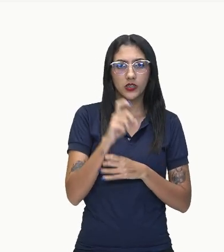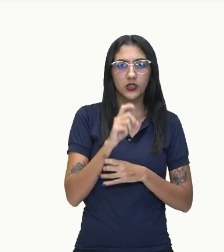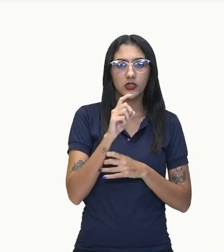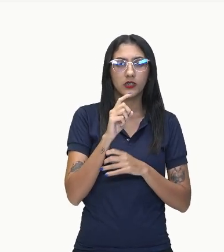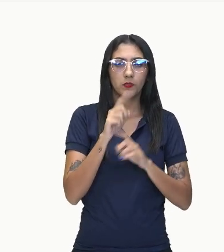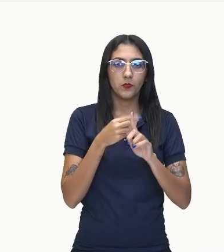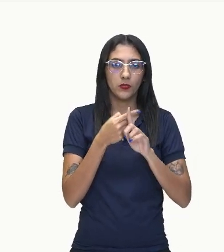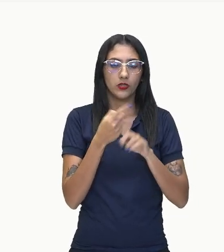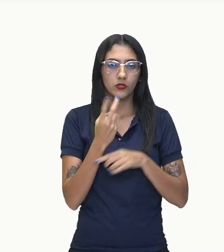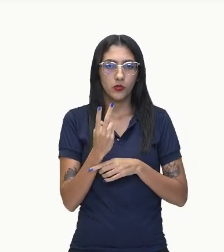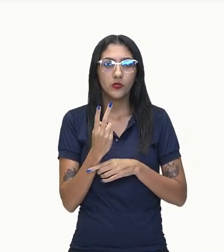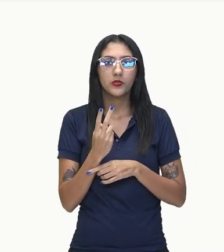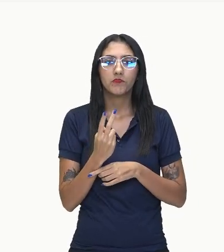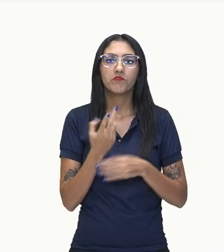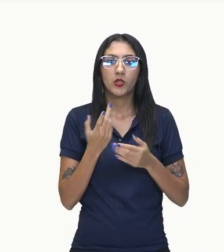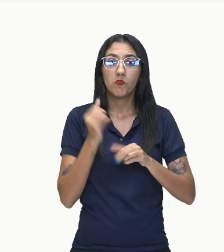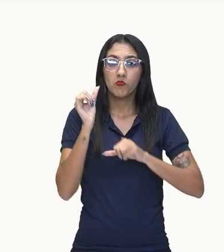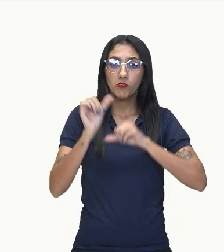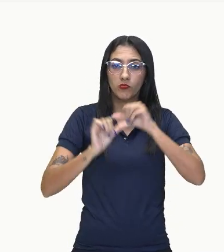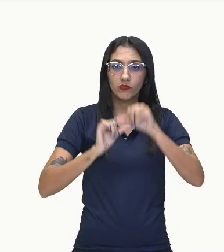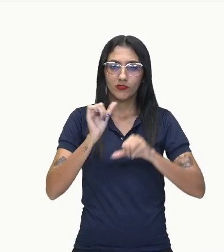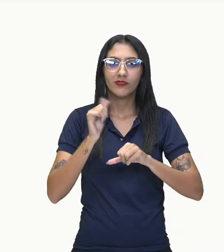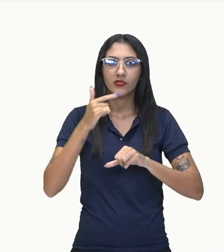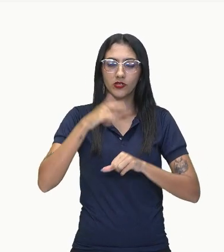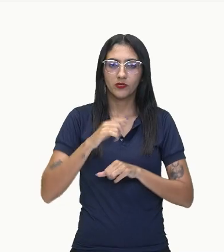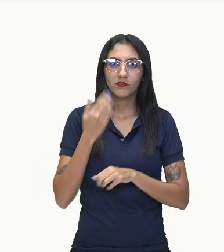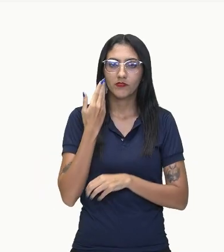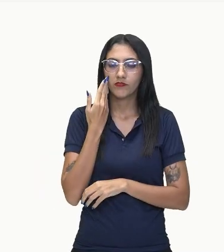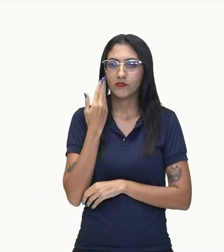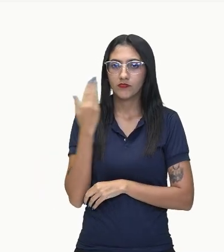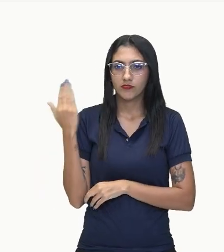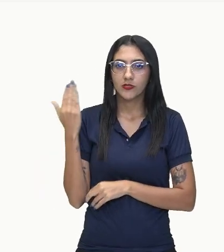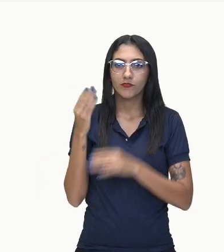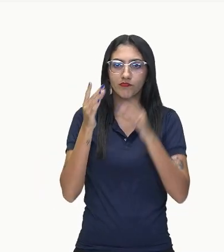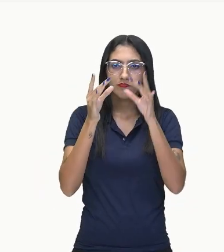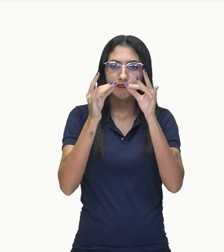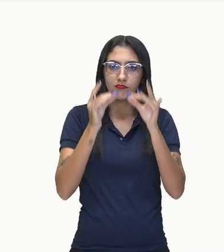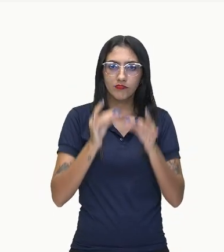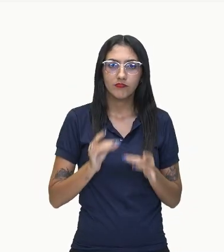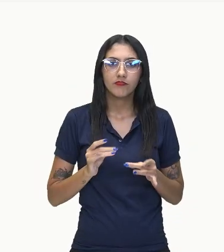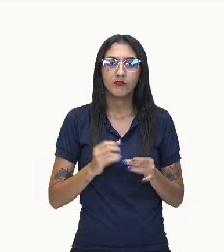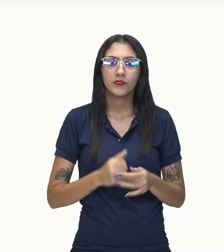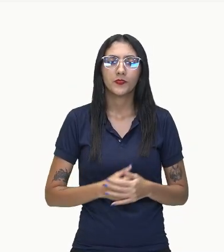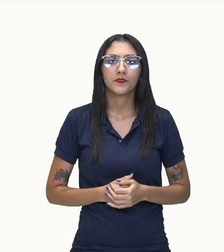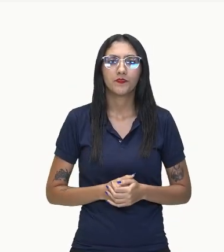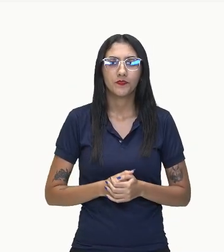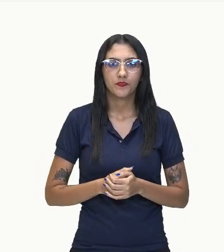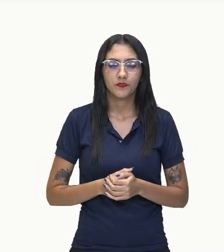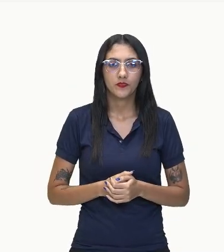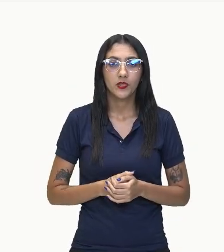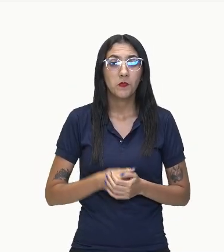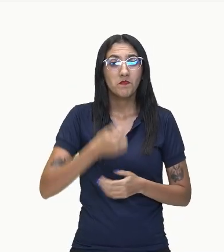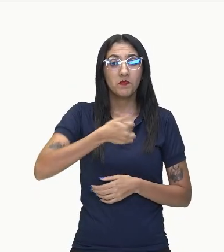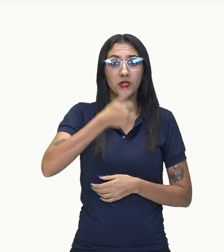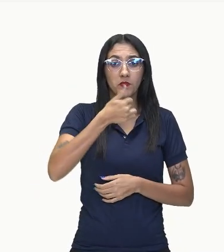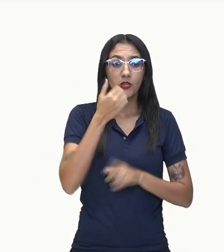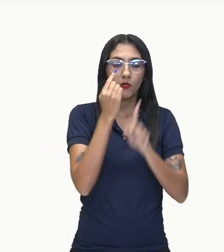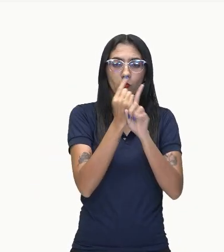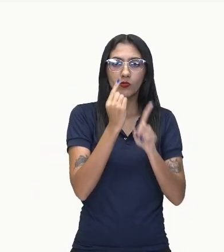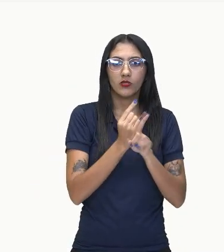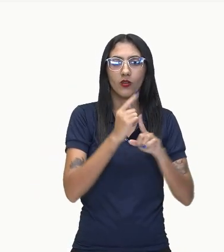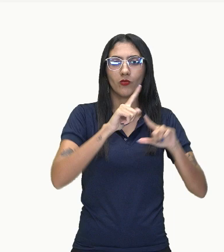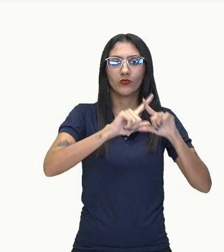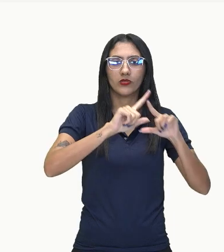iguala a zero, e aí nós vamos resolver essa equação do segundo grau. Primeiro, calculando o delta, b